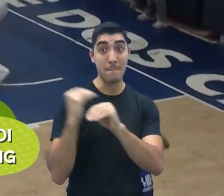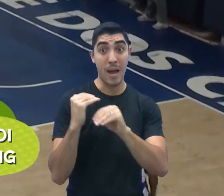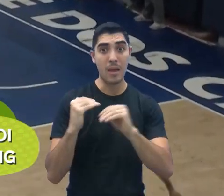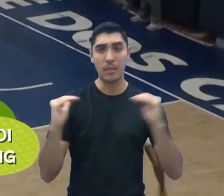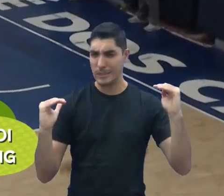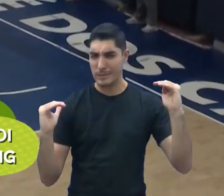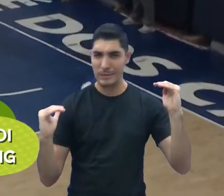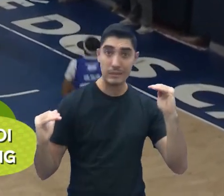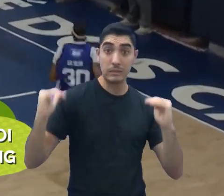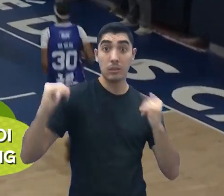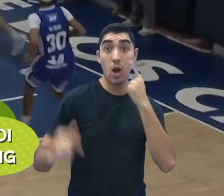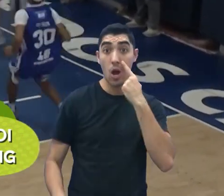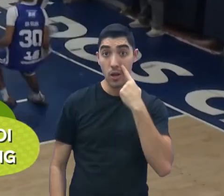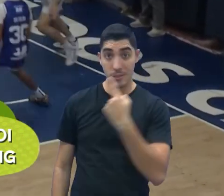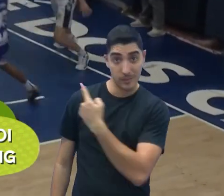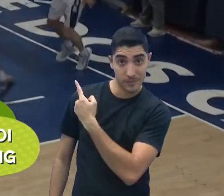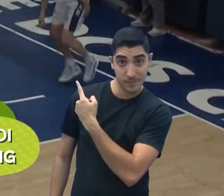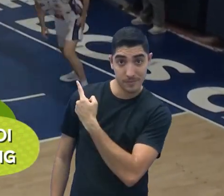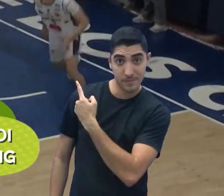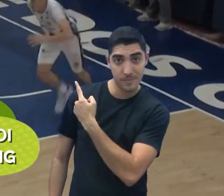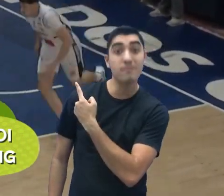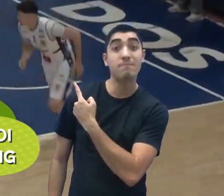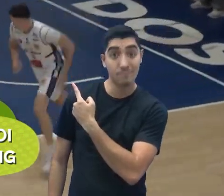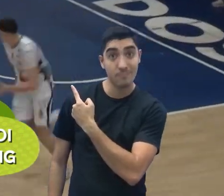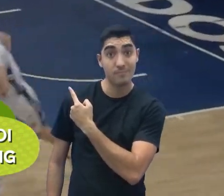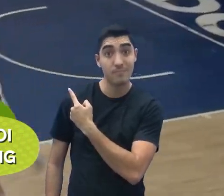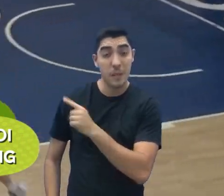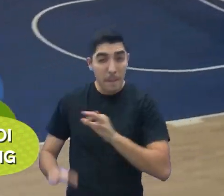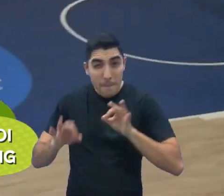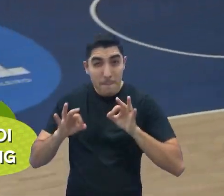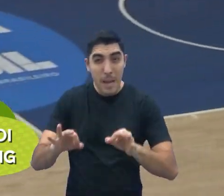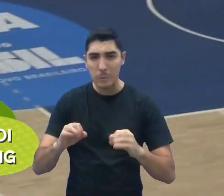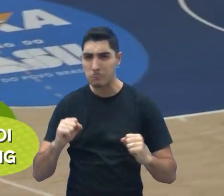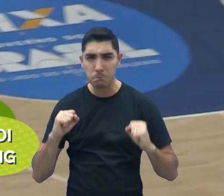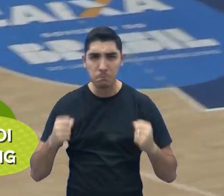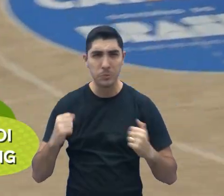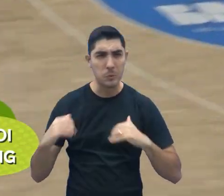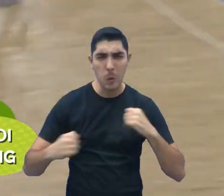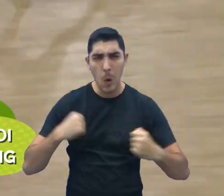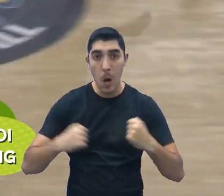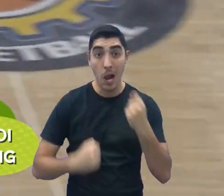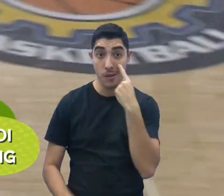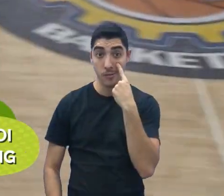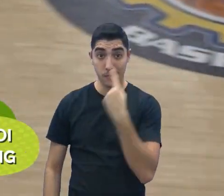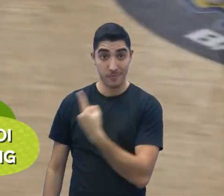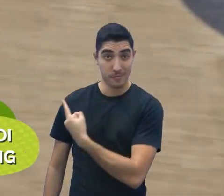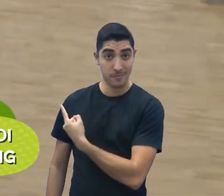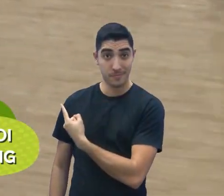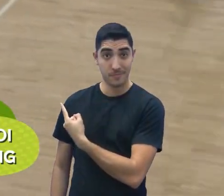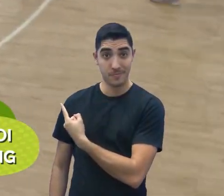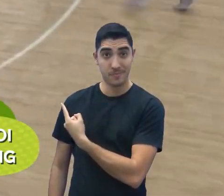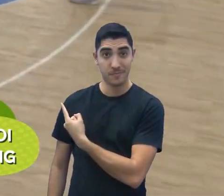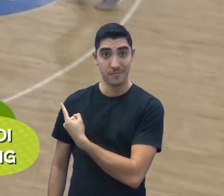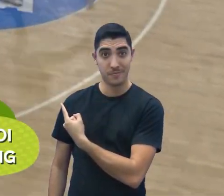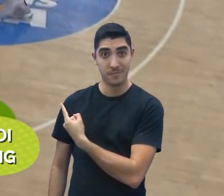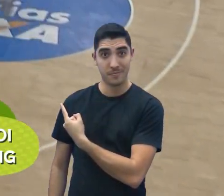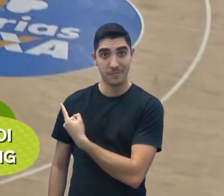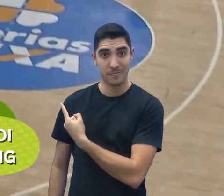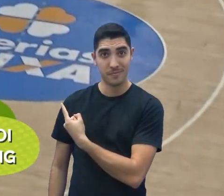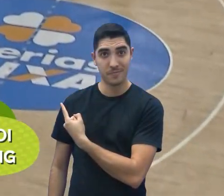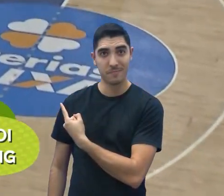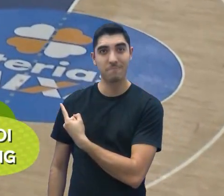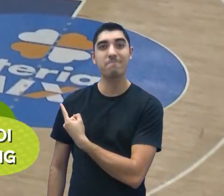com estilo. Começou nesse toco de Léo Craveiro e terminou com Anderson Rodrigues,